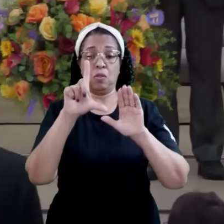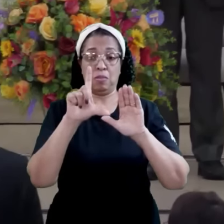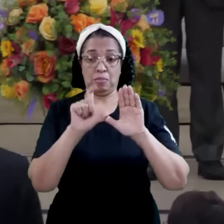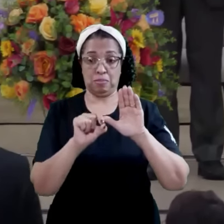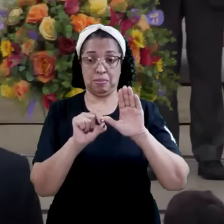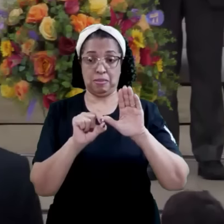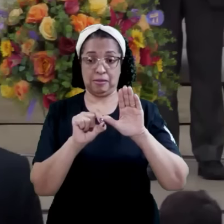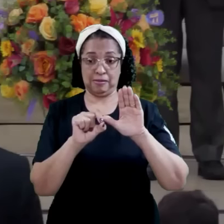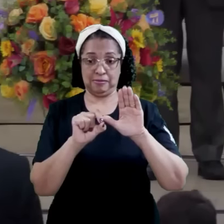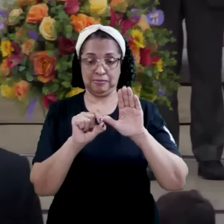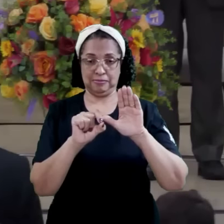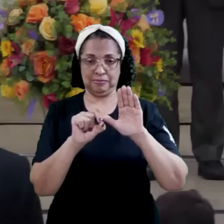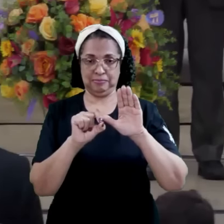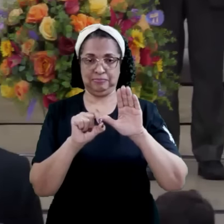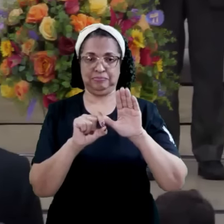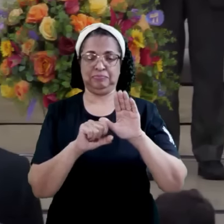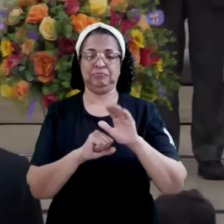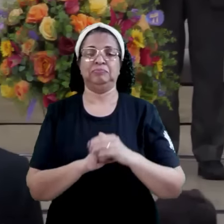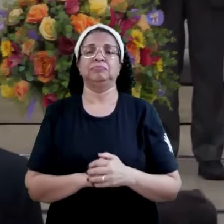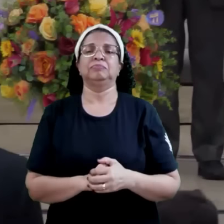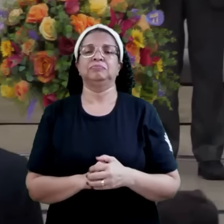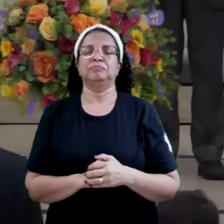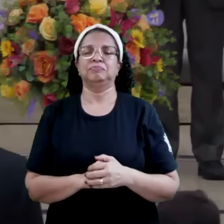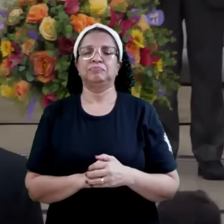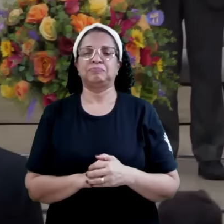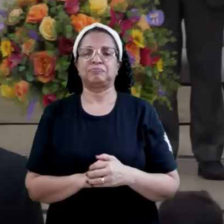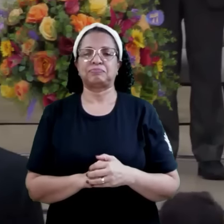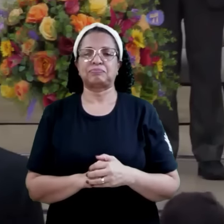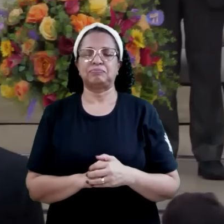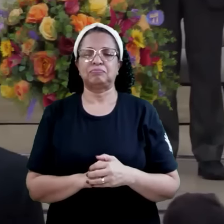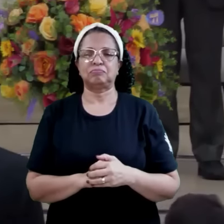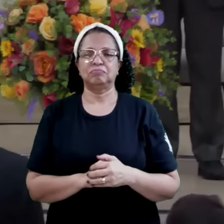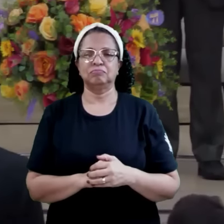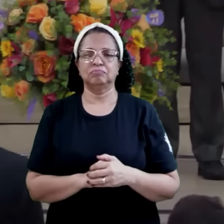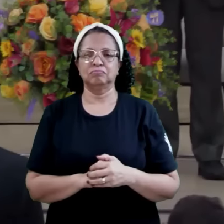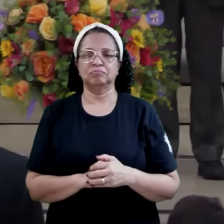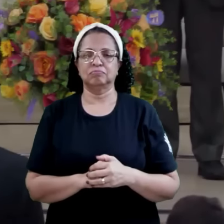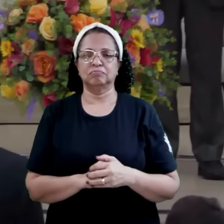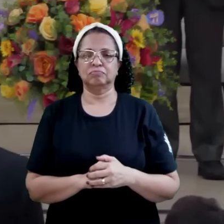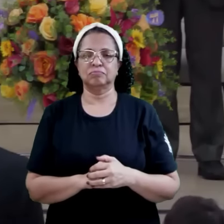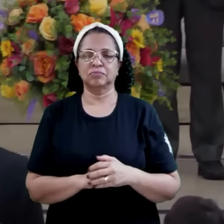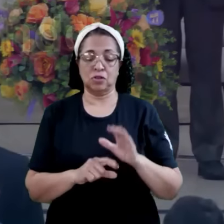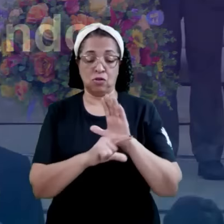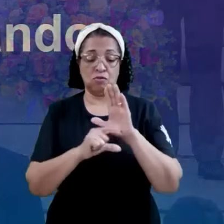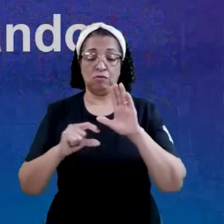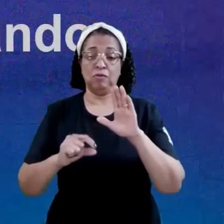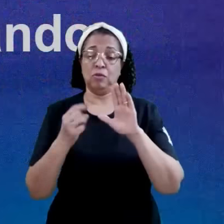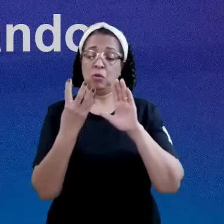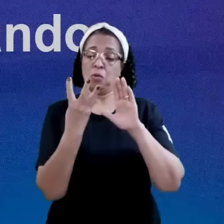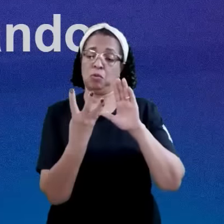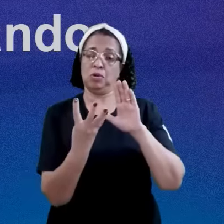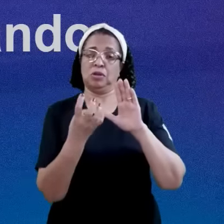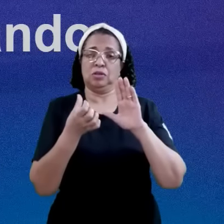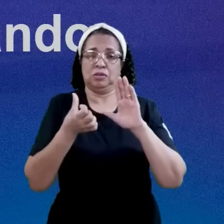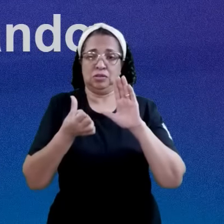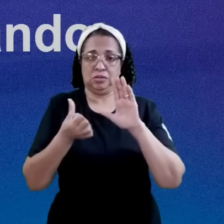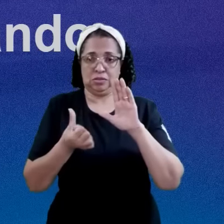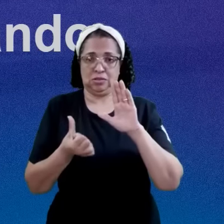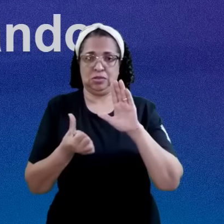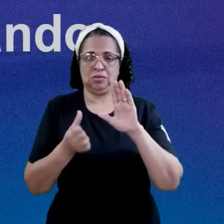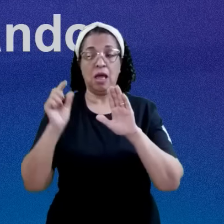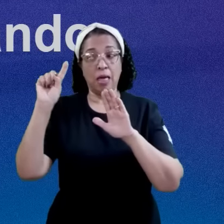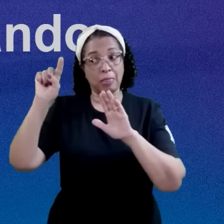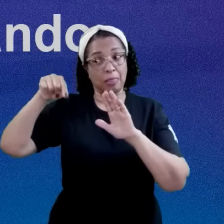vou lendo para nós ganharmos tempos evangelho de Marcos 10 a partir do verso 46 depois foram para